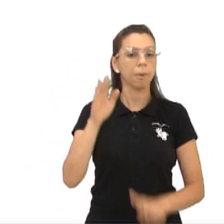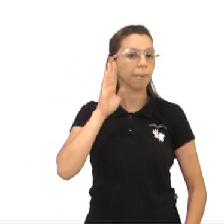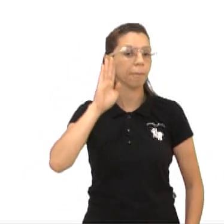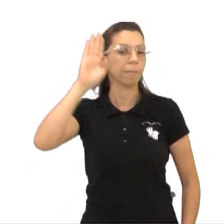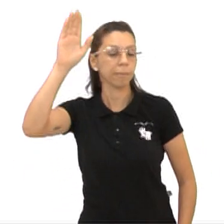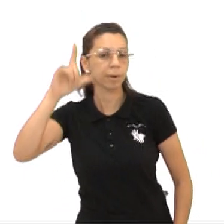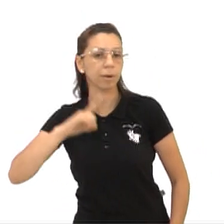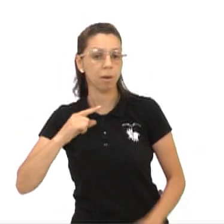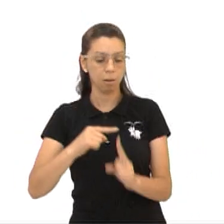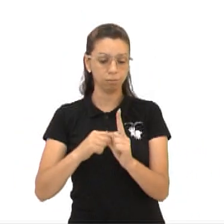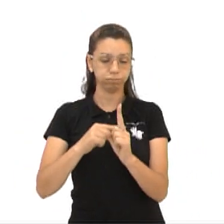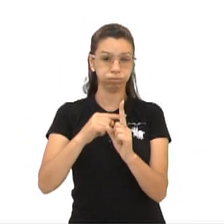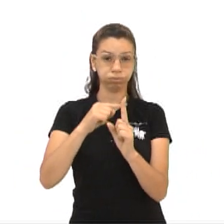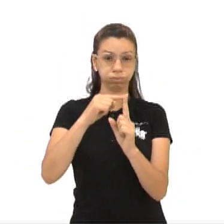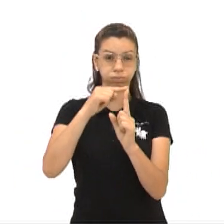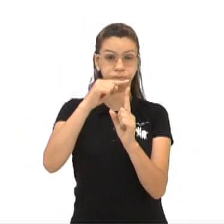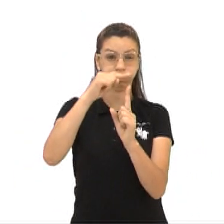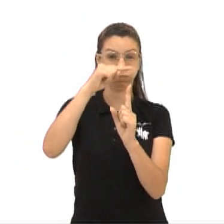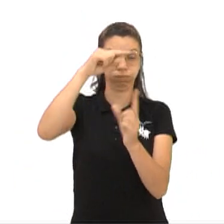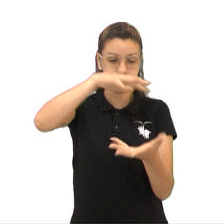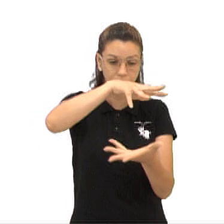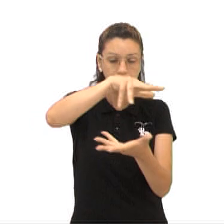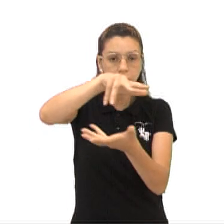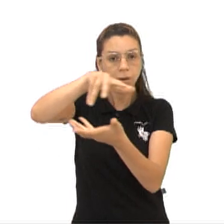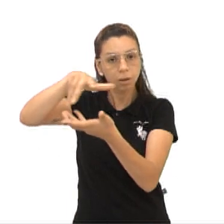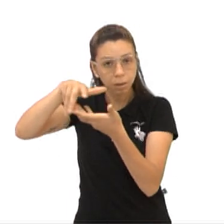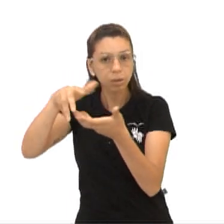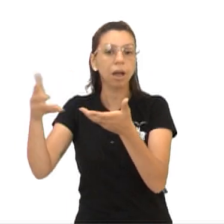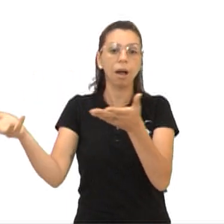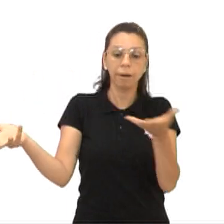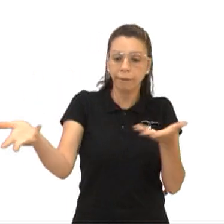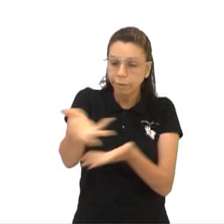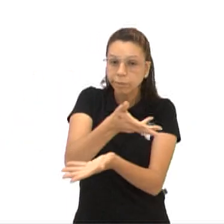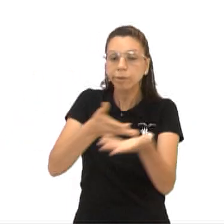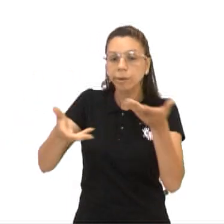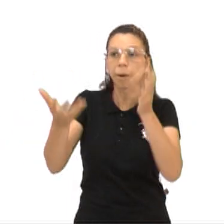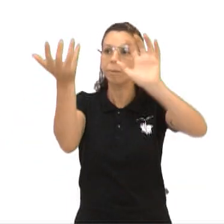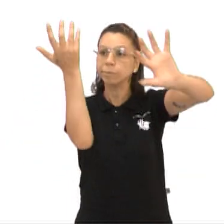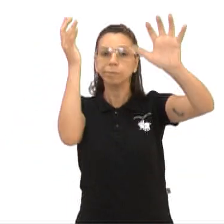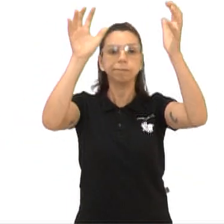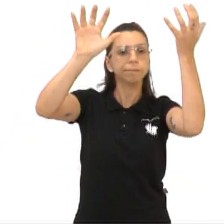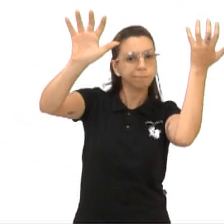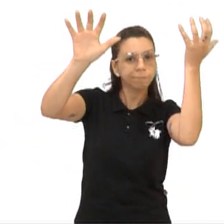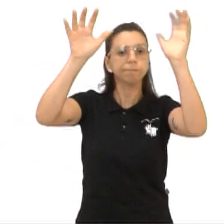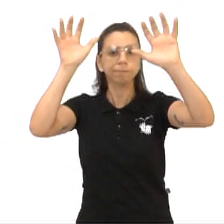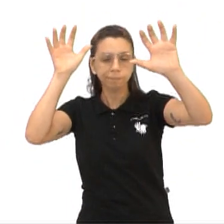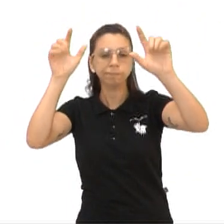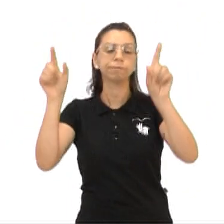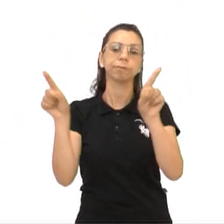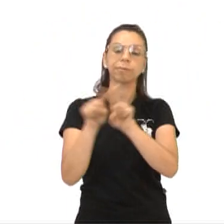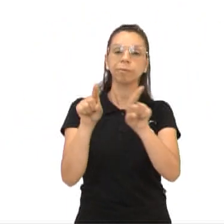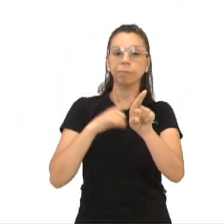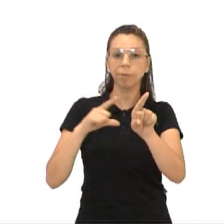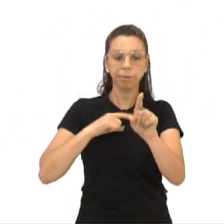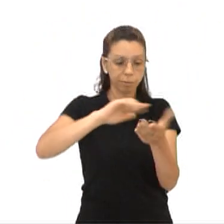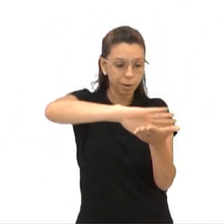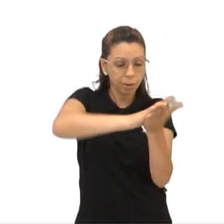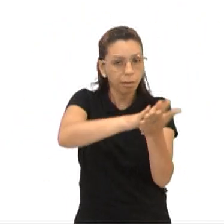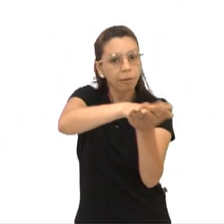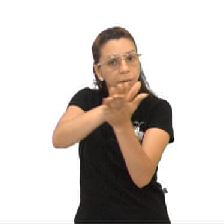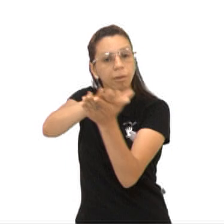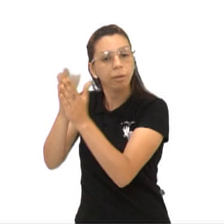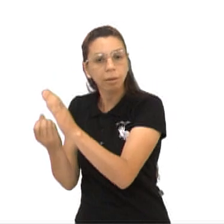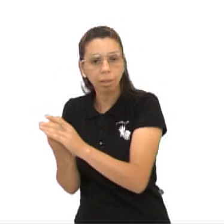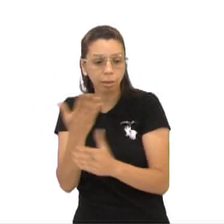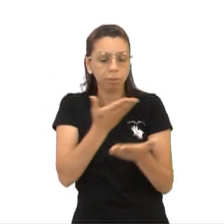ao aquecimento global, que está intimamente relacionado com as mudanças climáticas, a destruição de